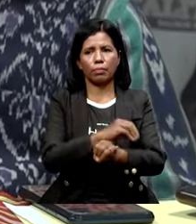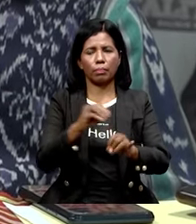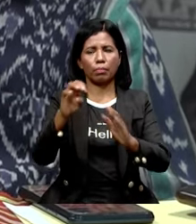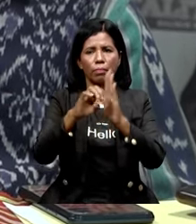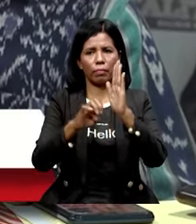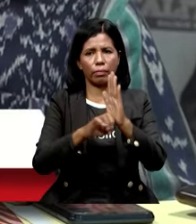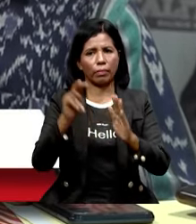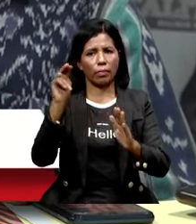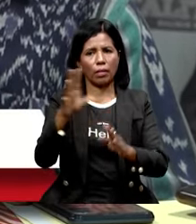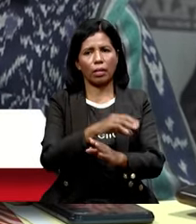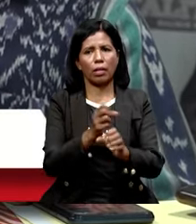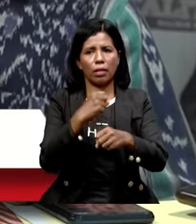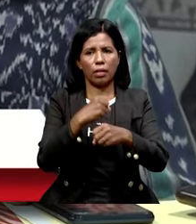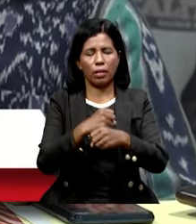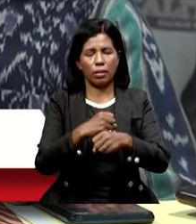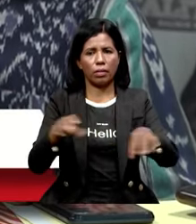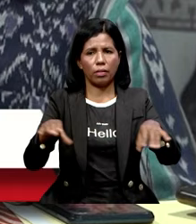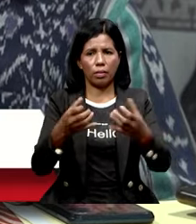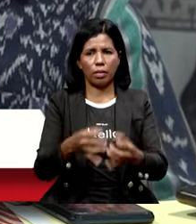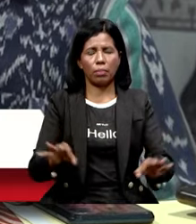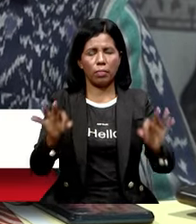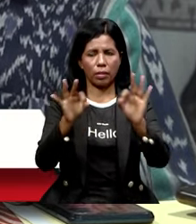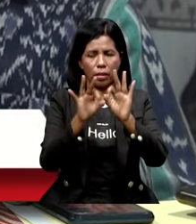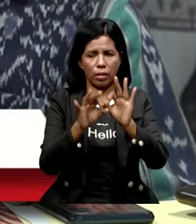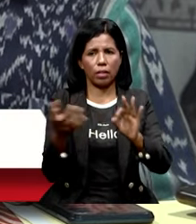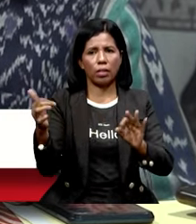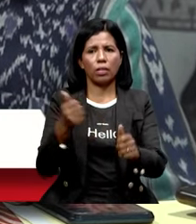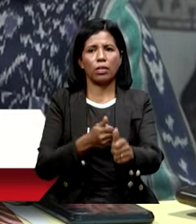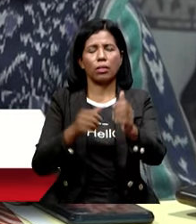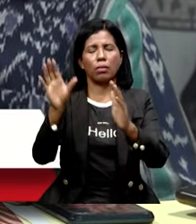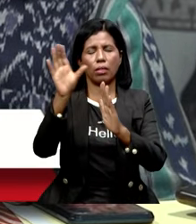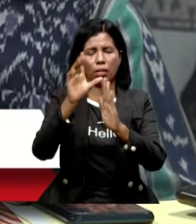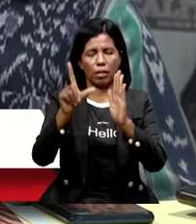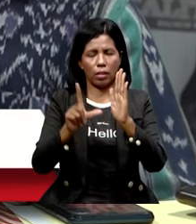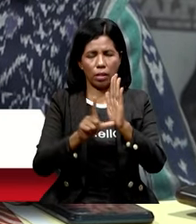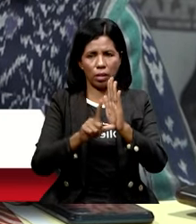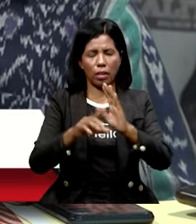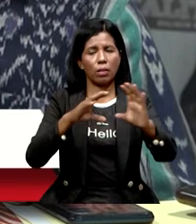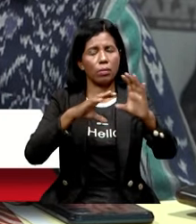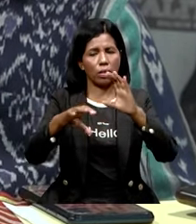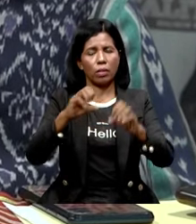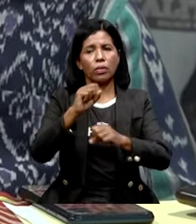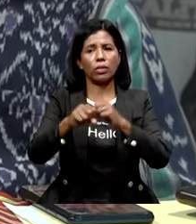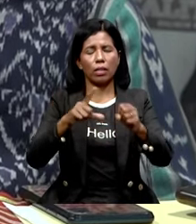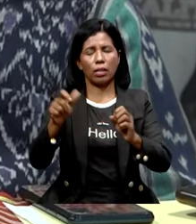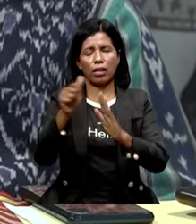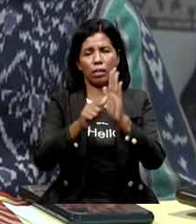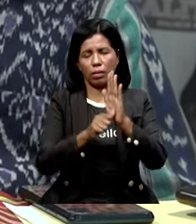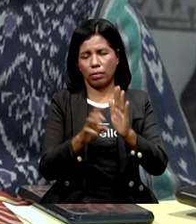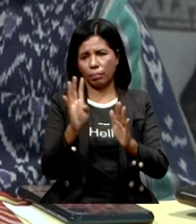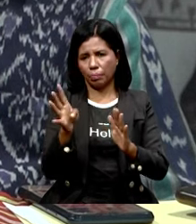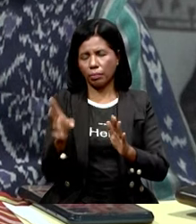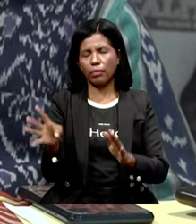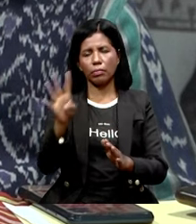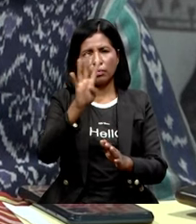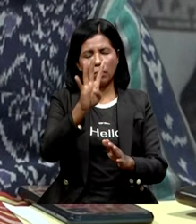Nian, nebe halauknar, importante sira tuir lei comunicação social, artigo 44,